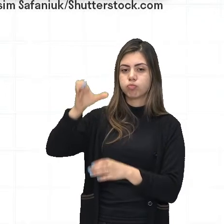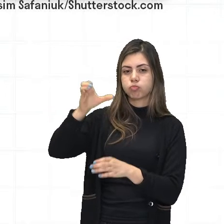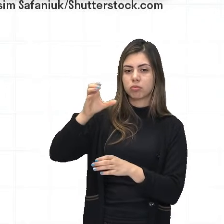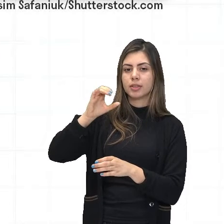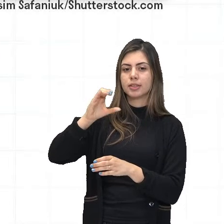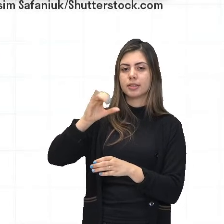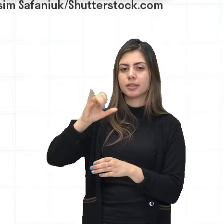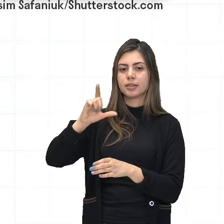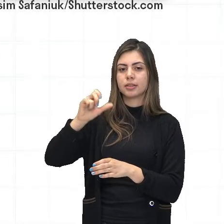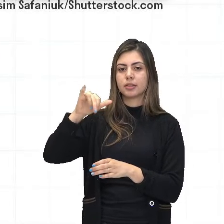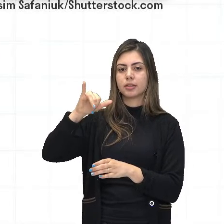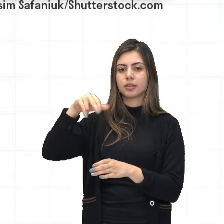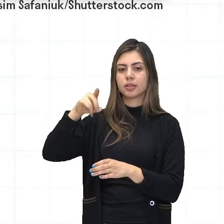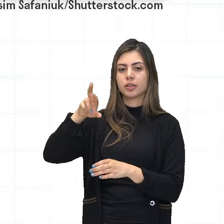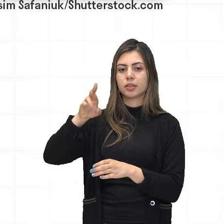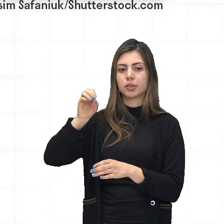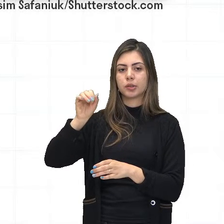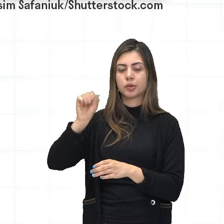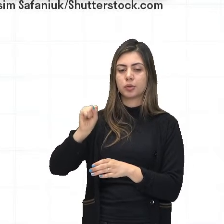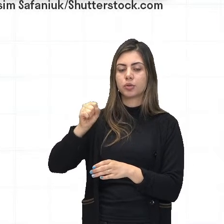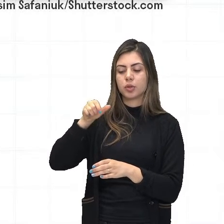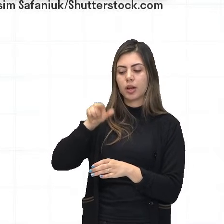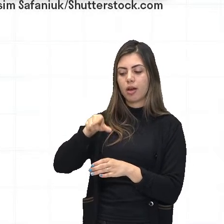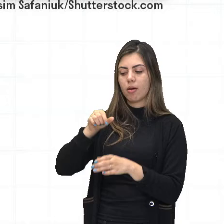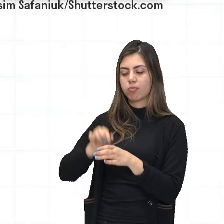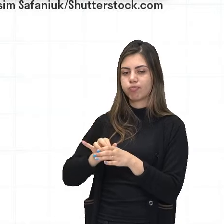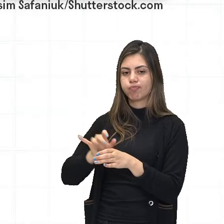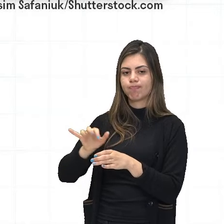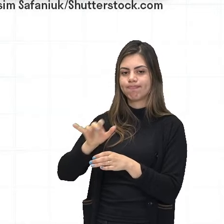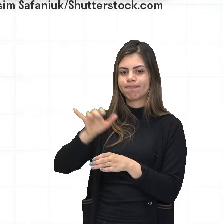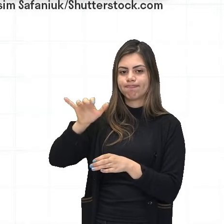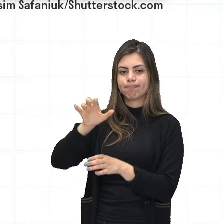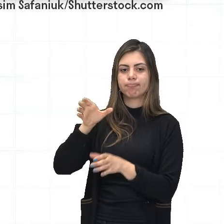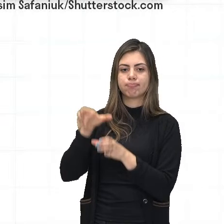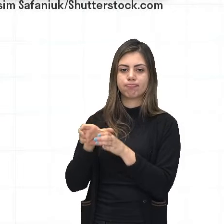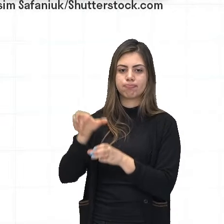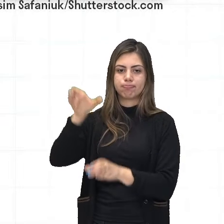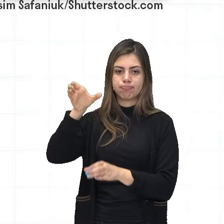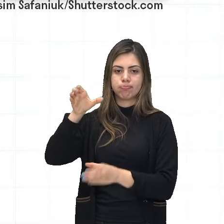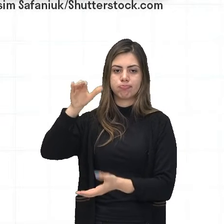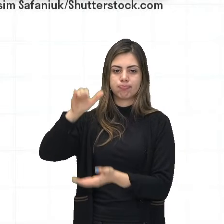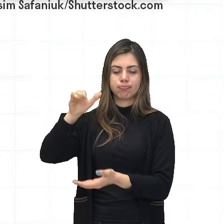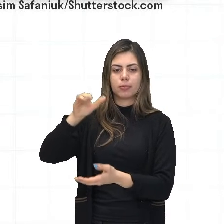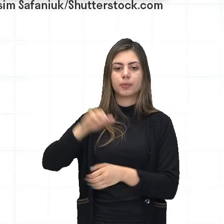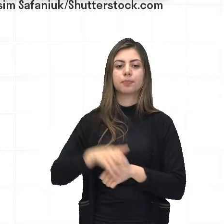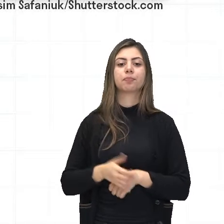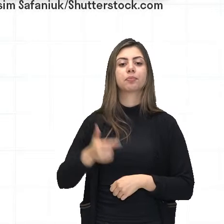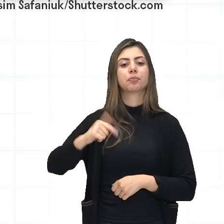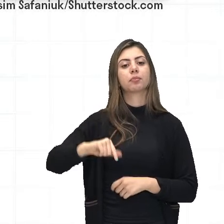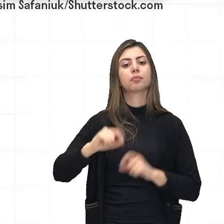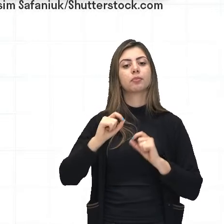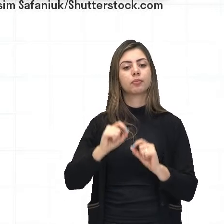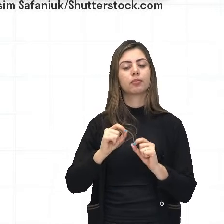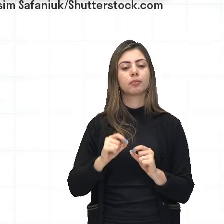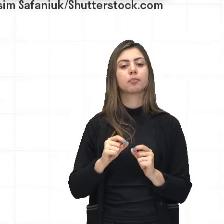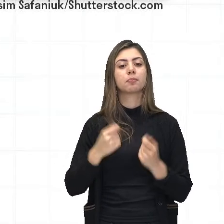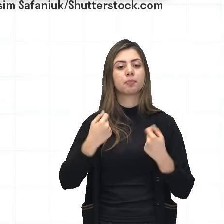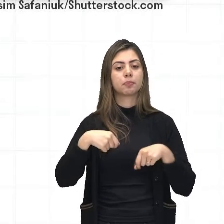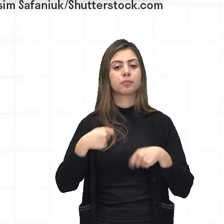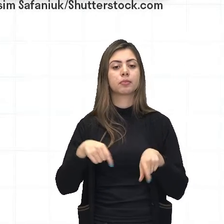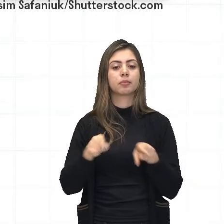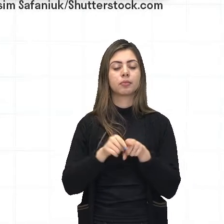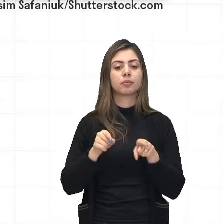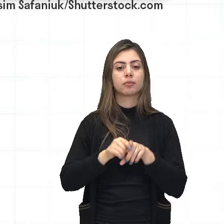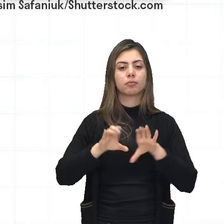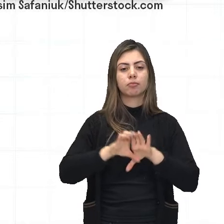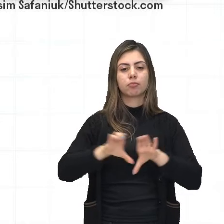vasos industriais para estocar esse gás, certo? Além de grandes gasodutos,